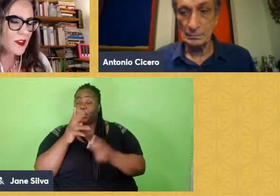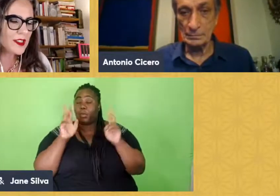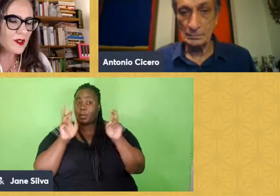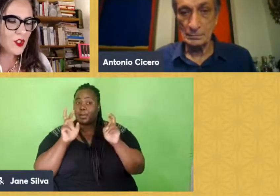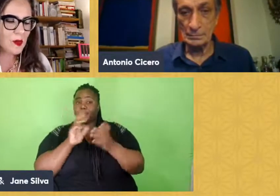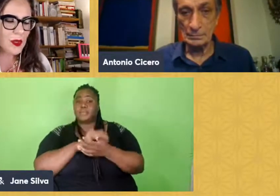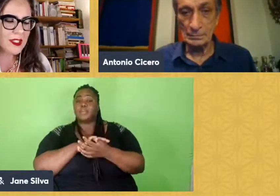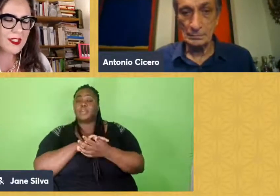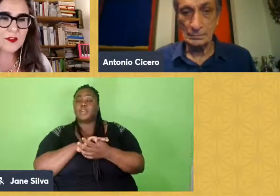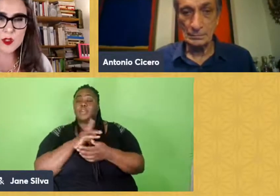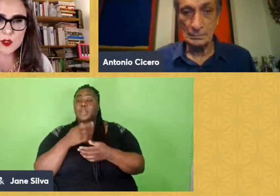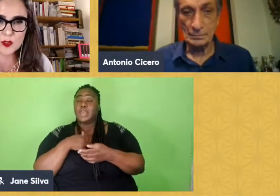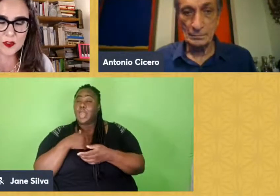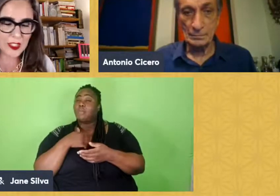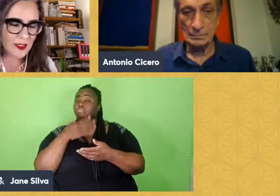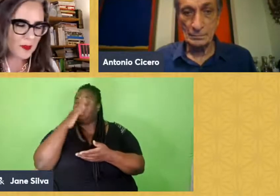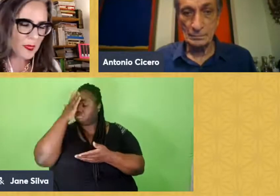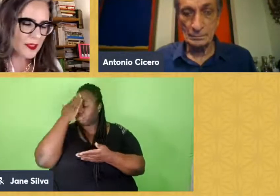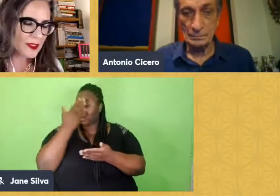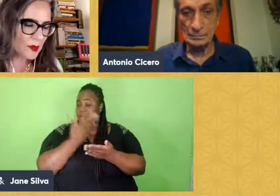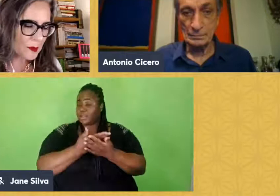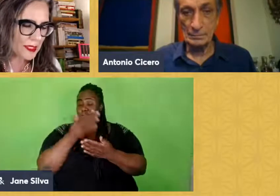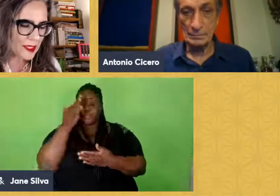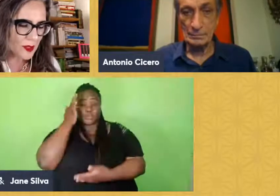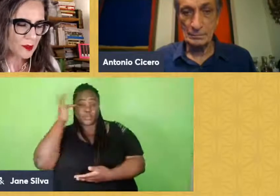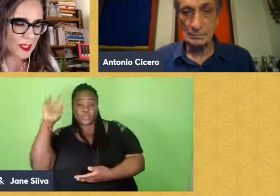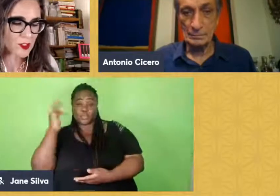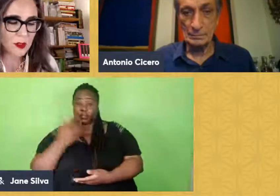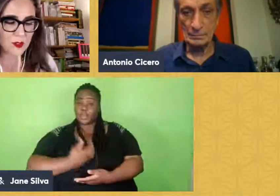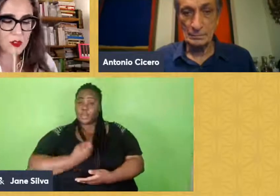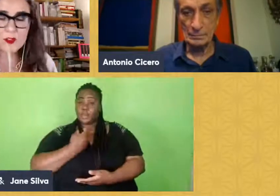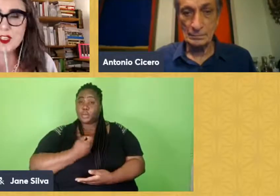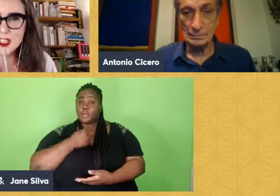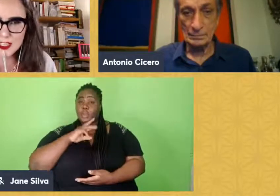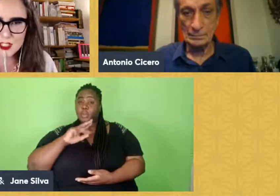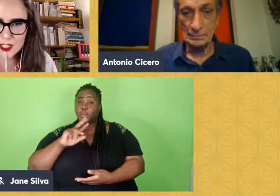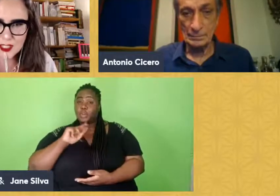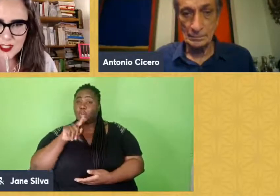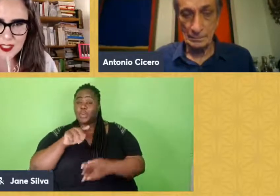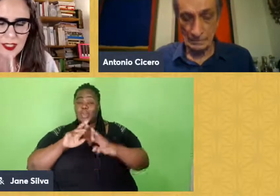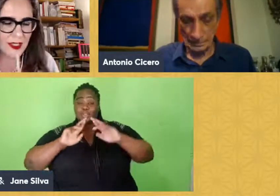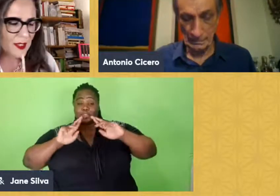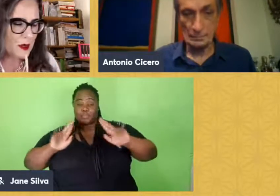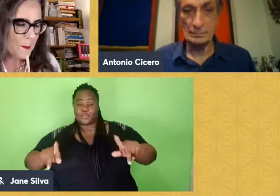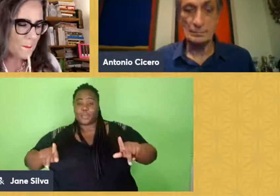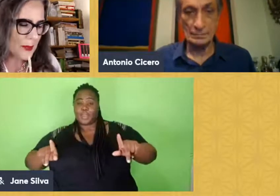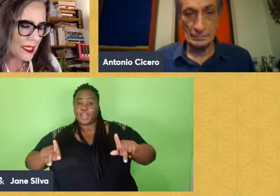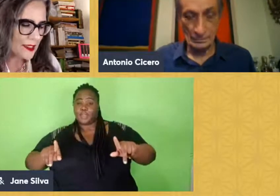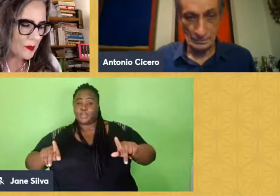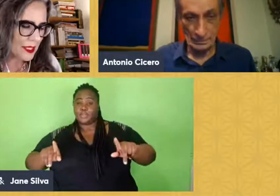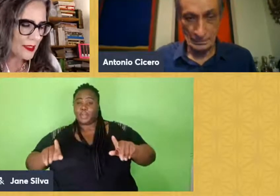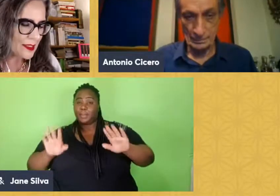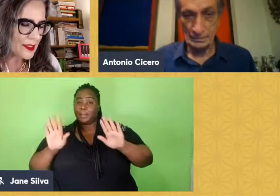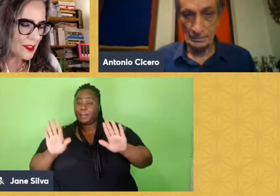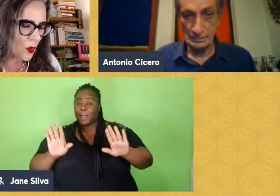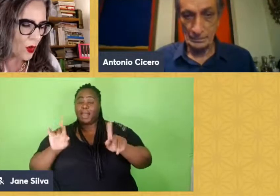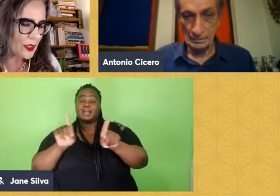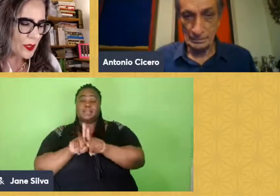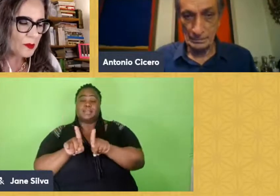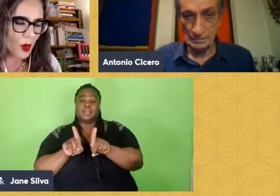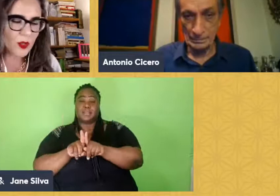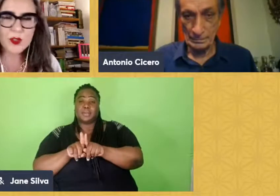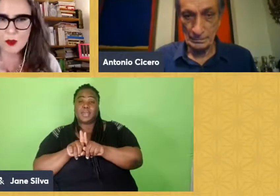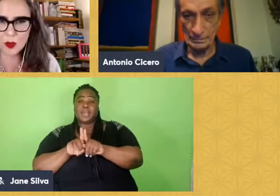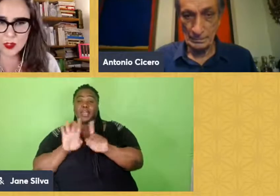estou convencido de que poesia e filosofia não apenas são empreendimentos diferentes, mas